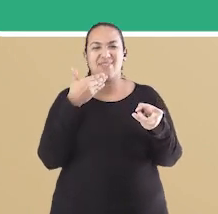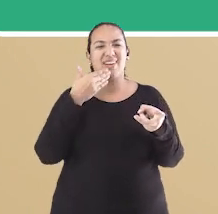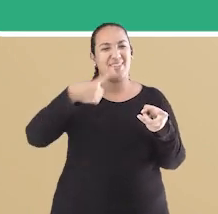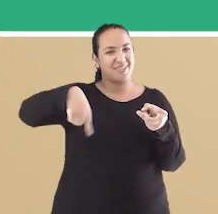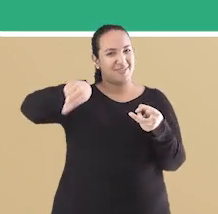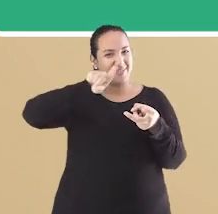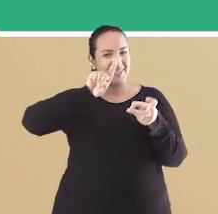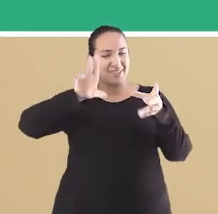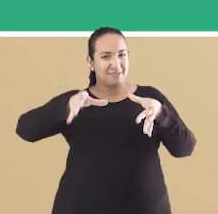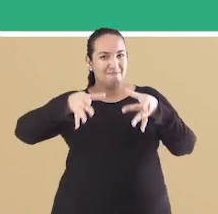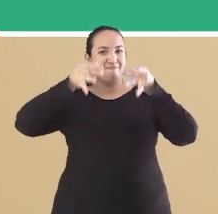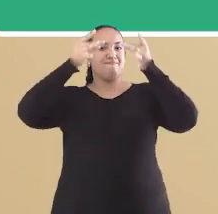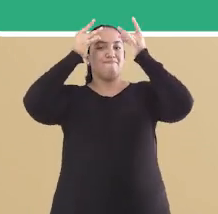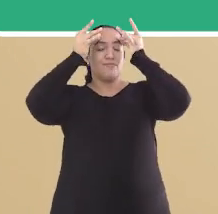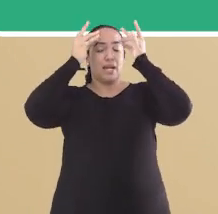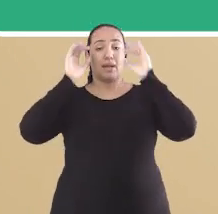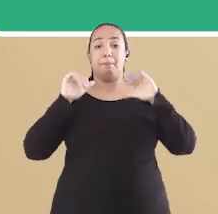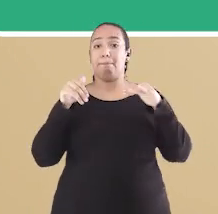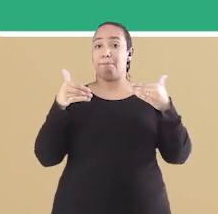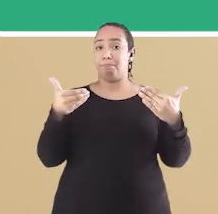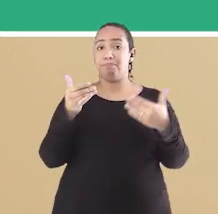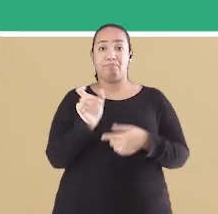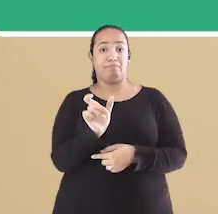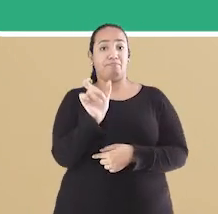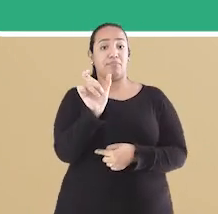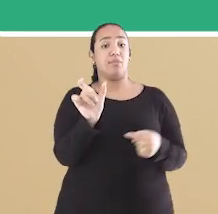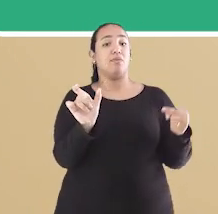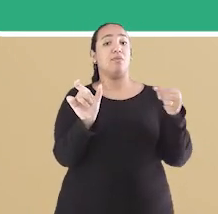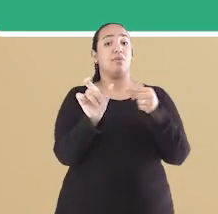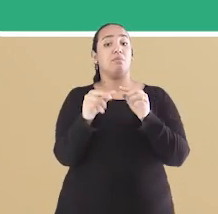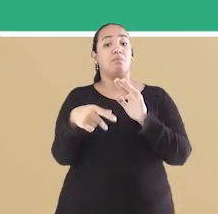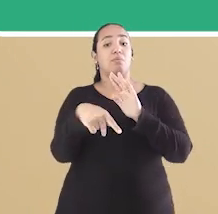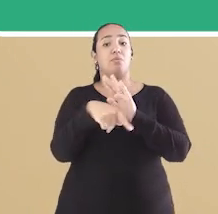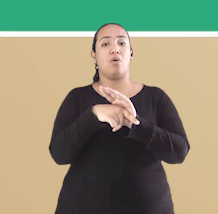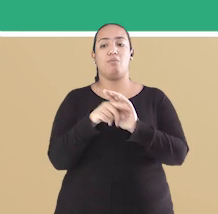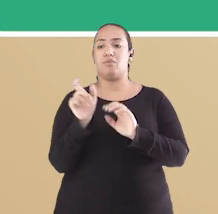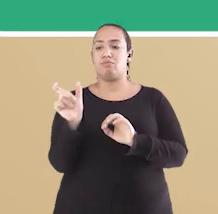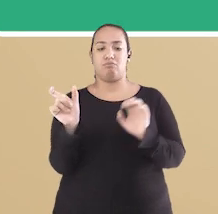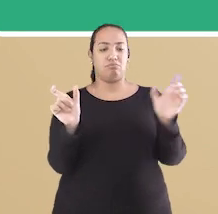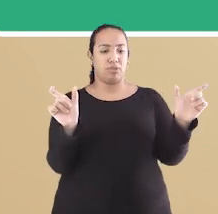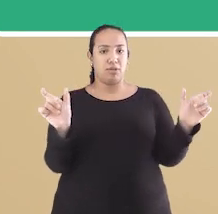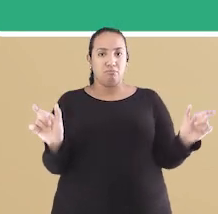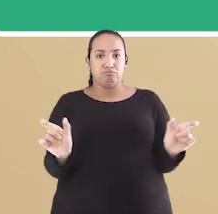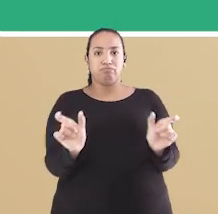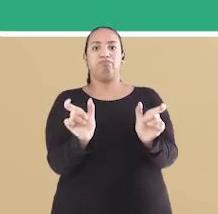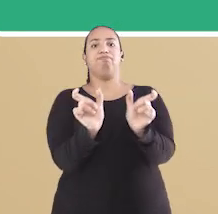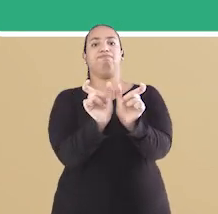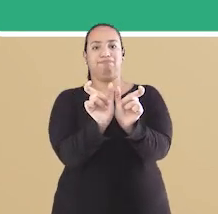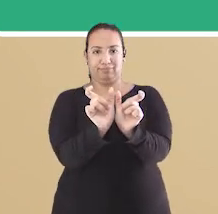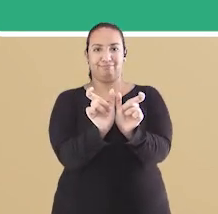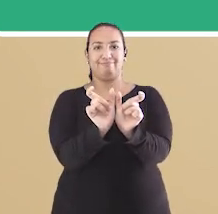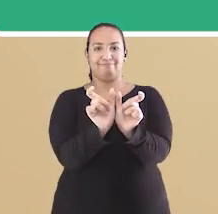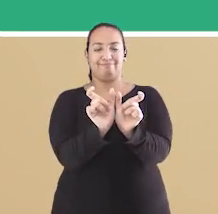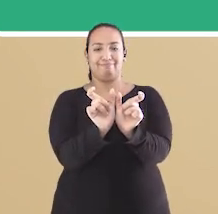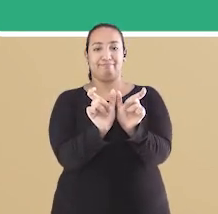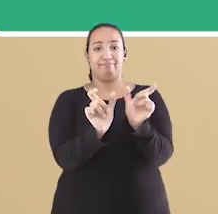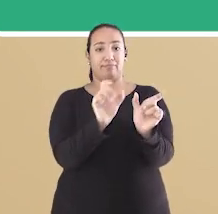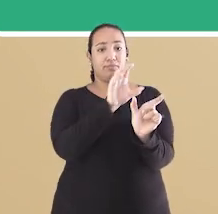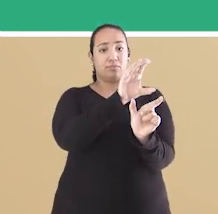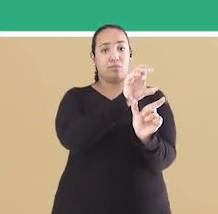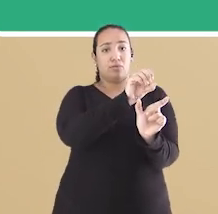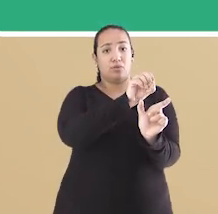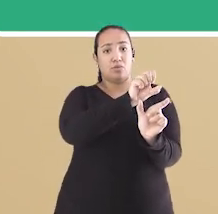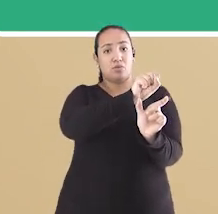e aprender de fato. Essa palavra, ela é resultado da fusão ou junção de outras duas palavras. A